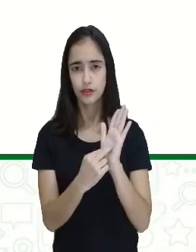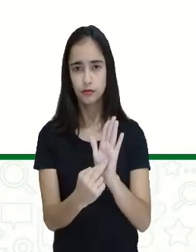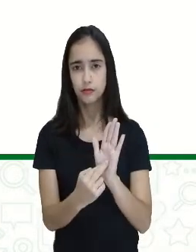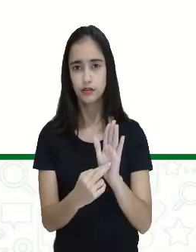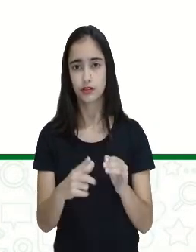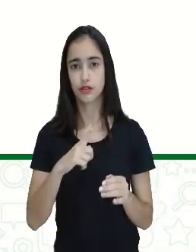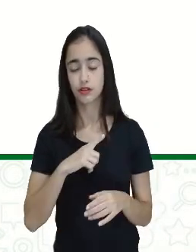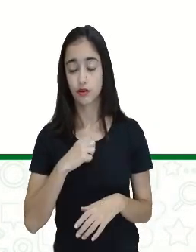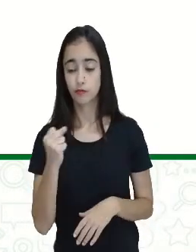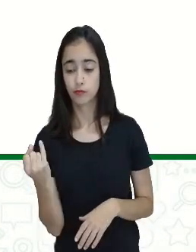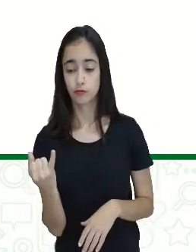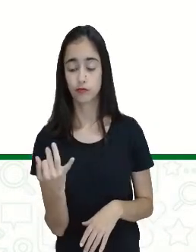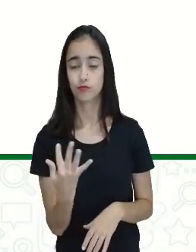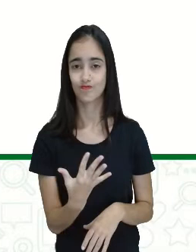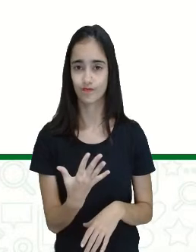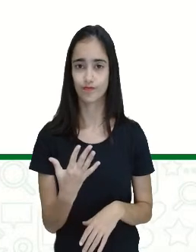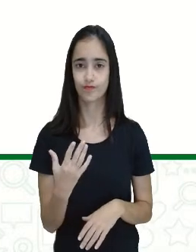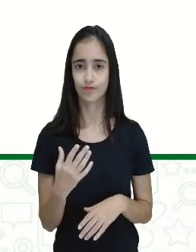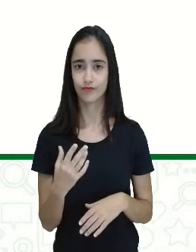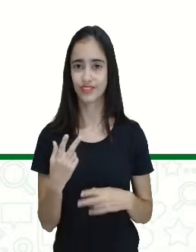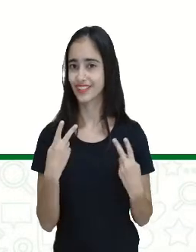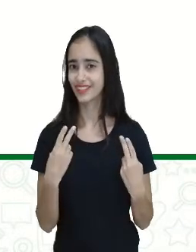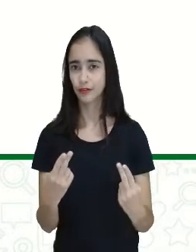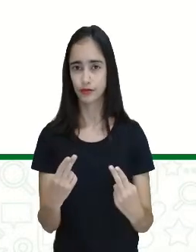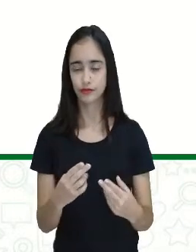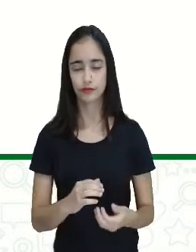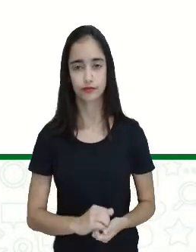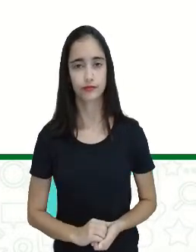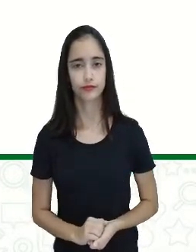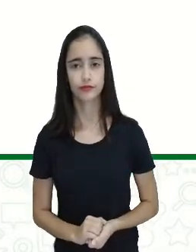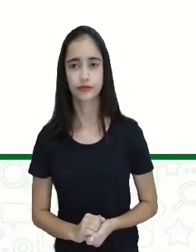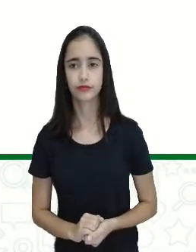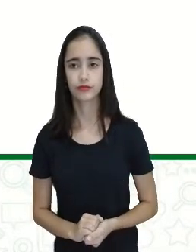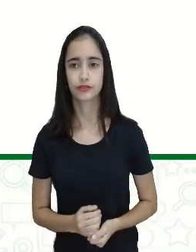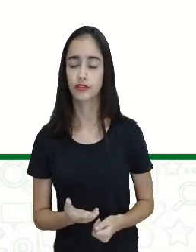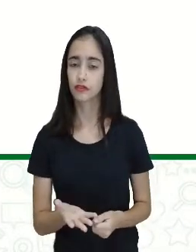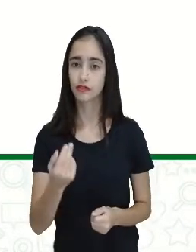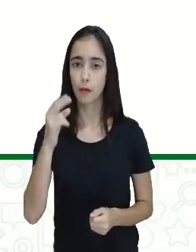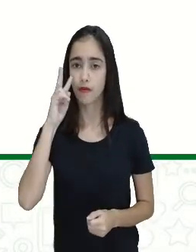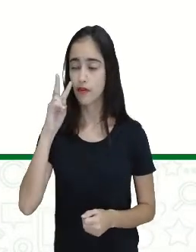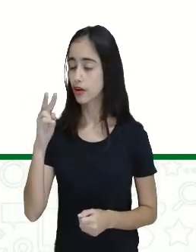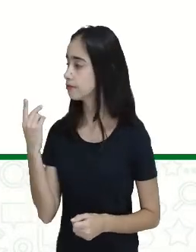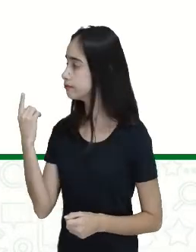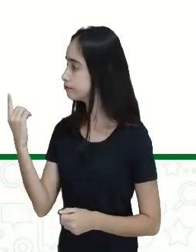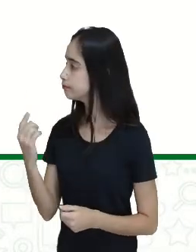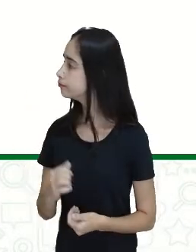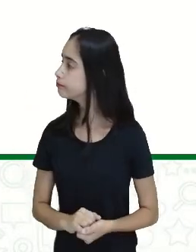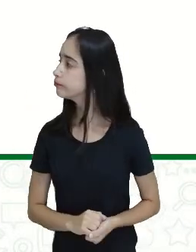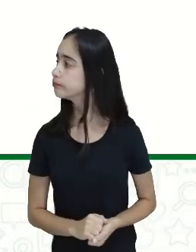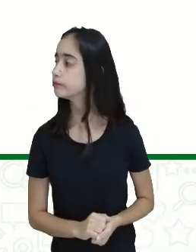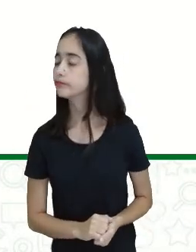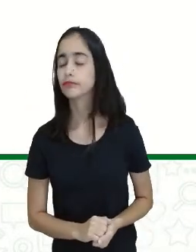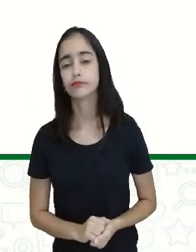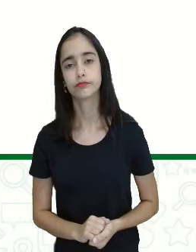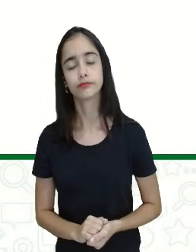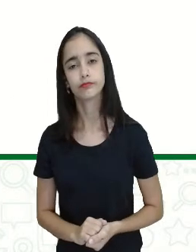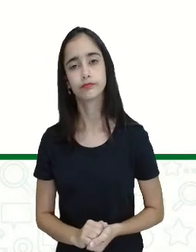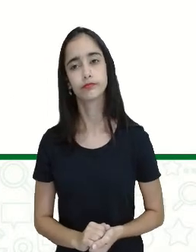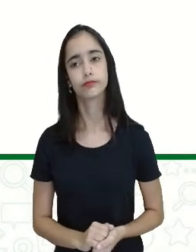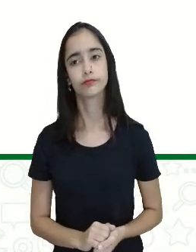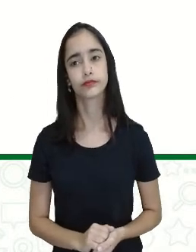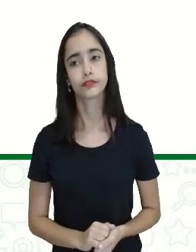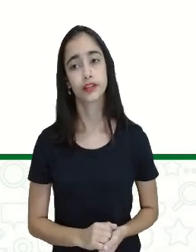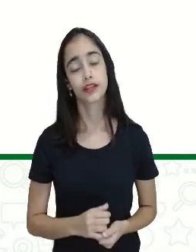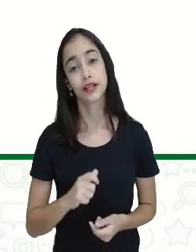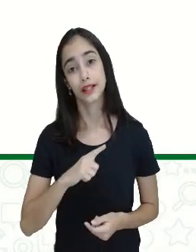mesma quantidade desse todo. Vamos ver aqui algumas aplicações. Aqui é só